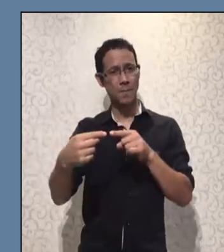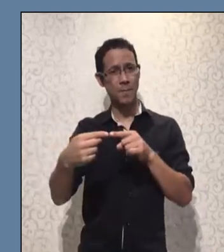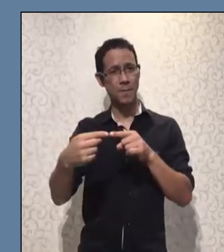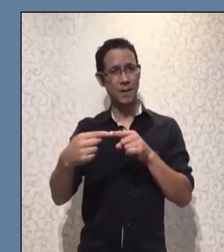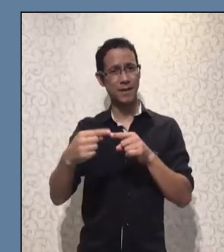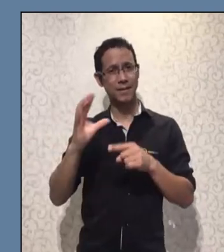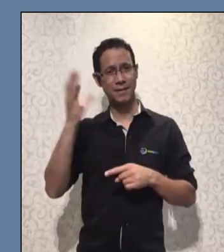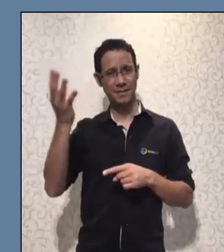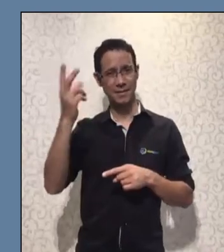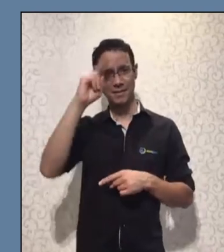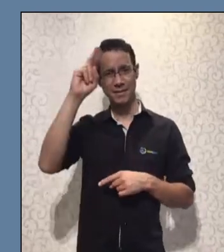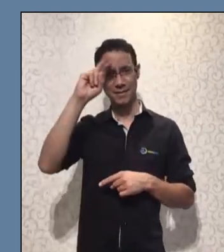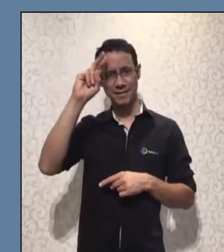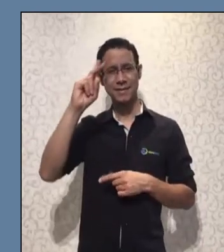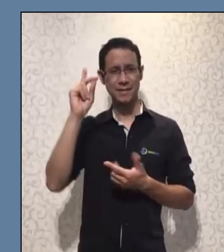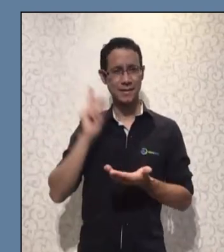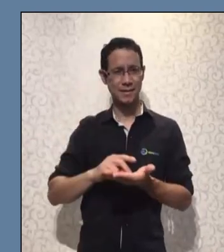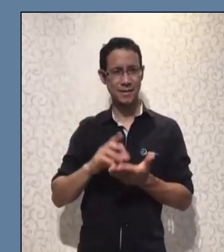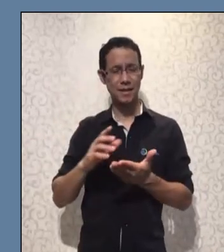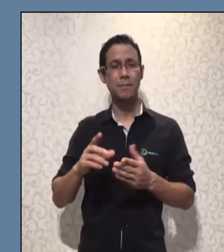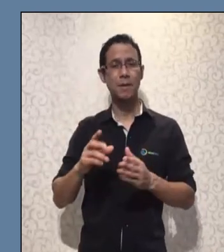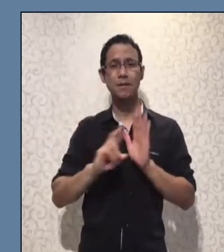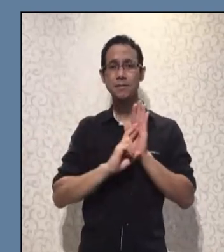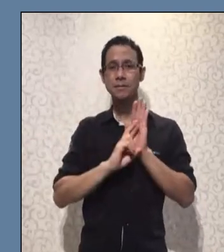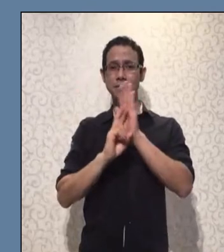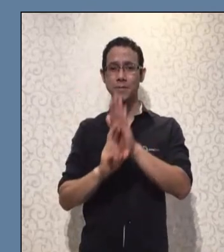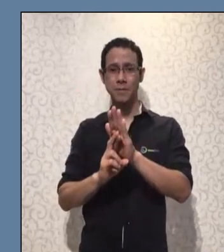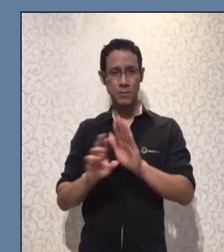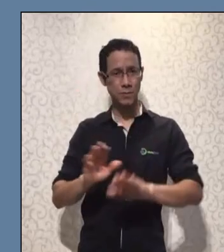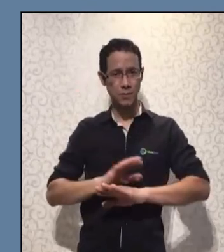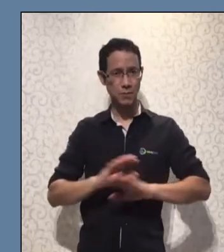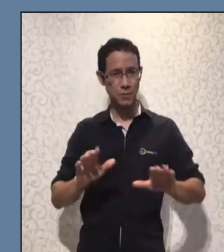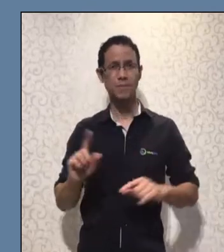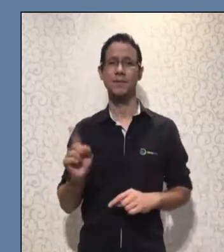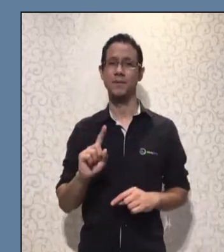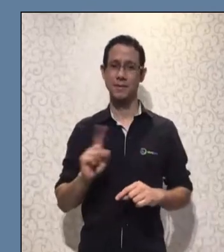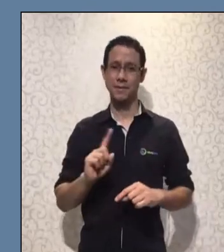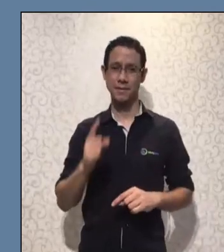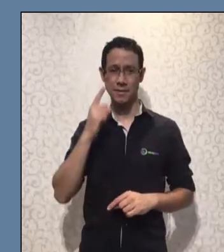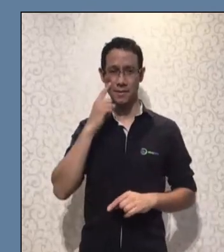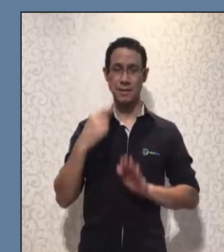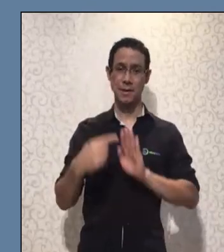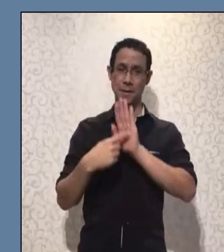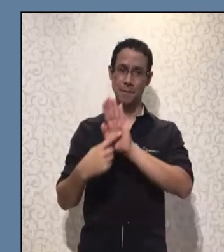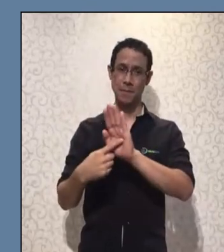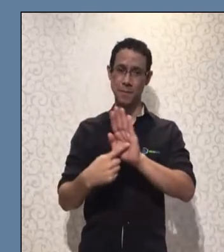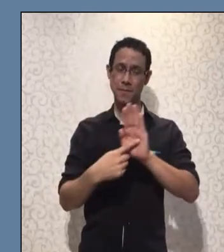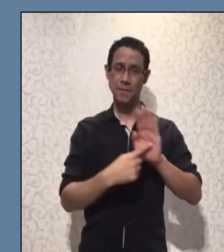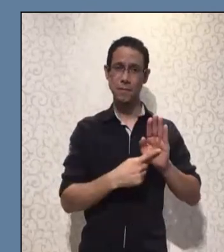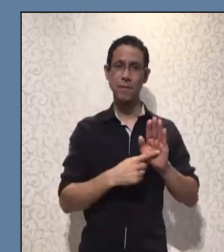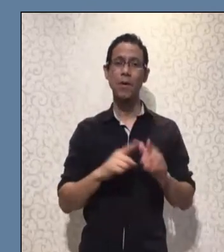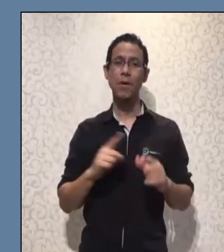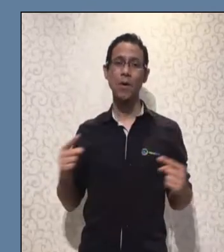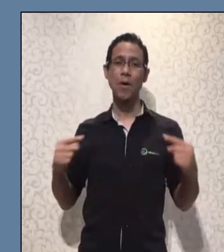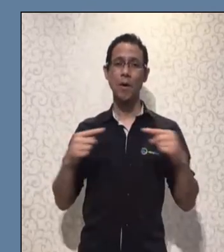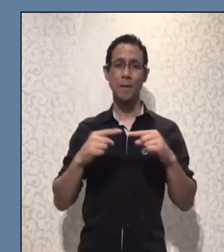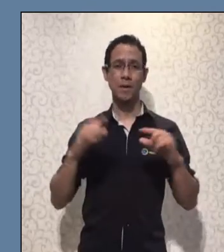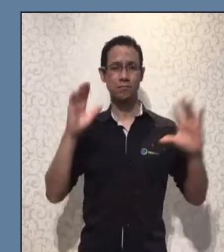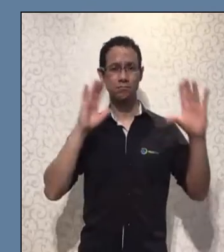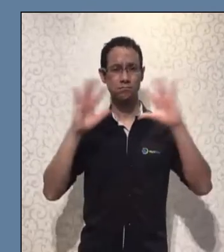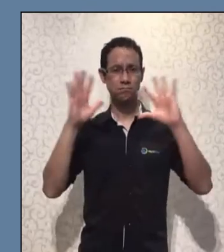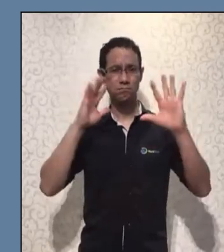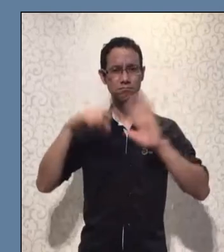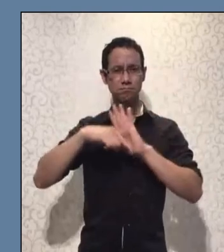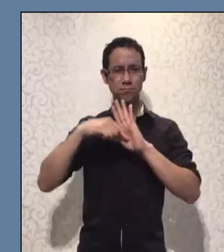e não com a representação. Essa exposição, ela marca uma inflexão na maneira de olhar esses acervos no